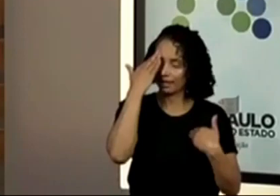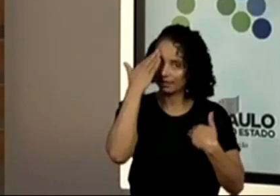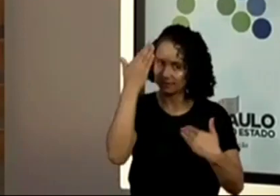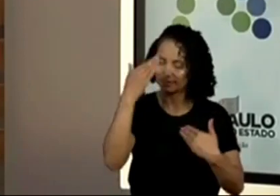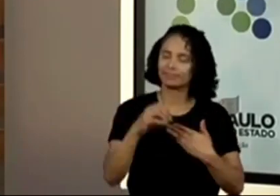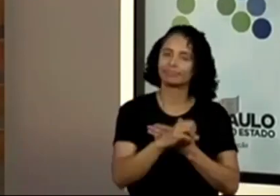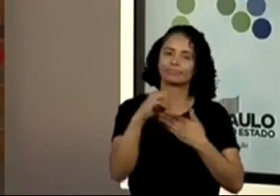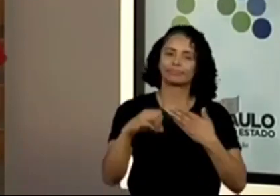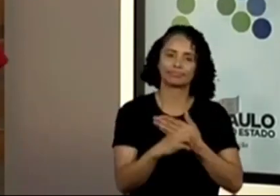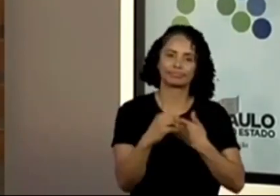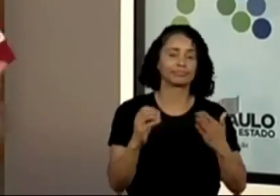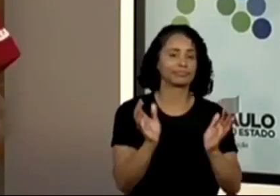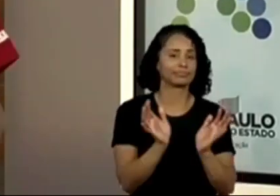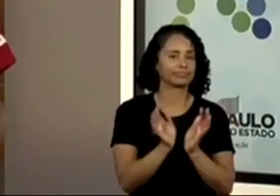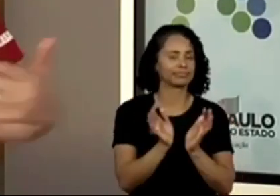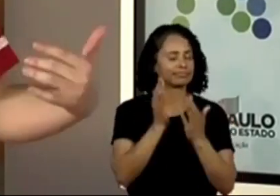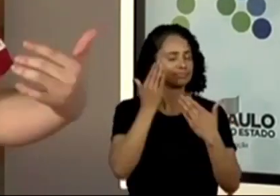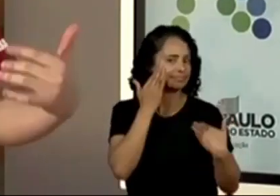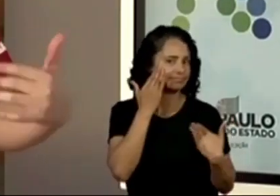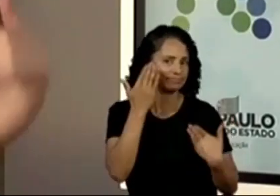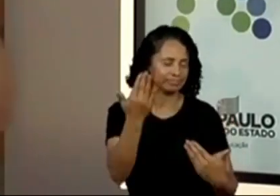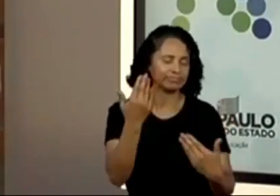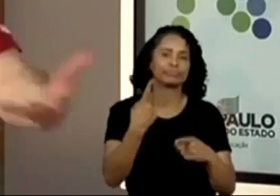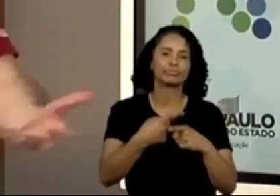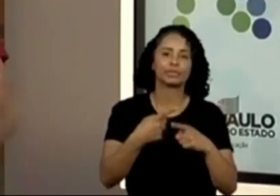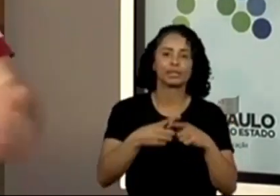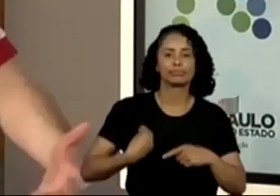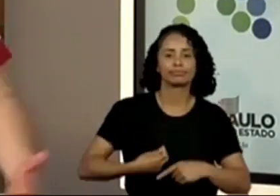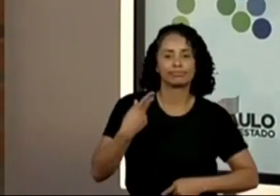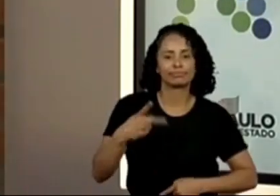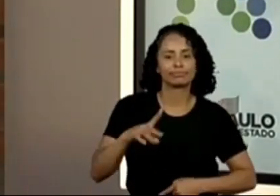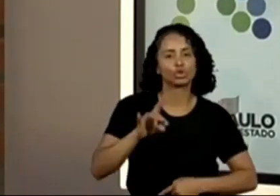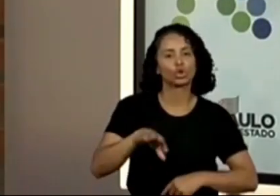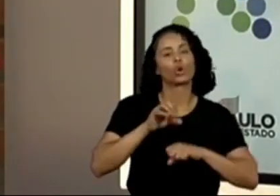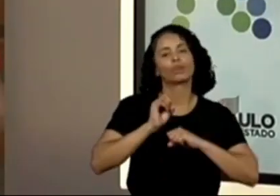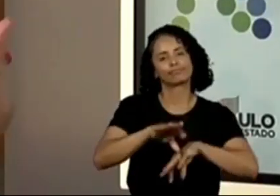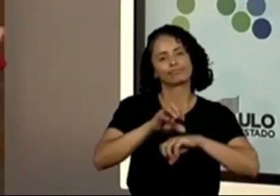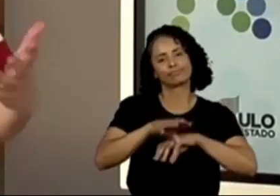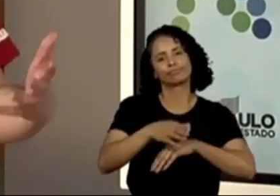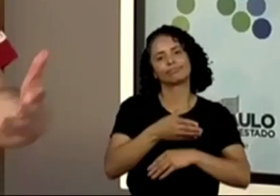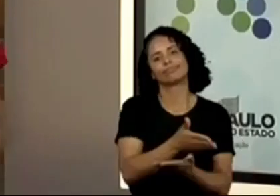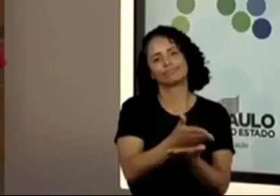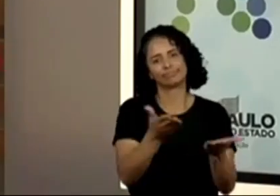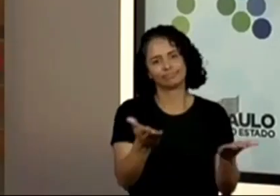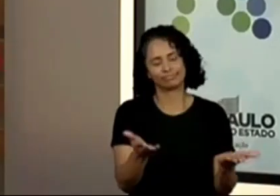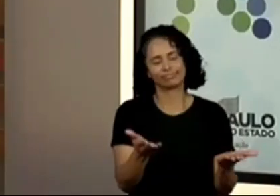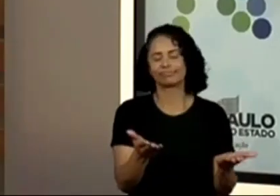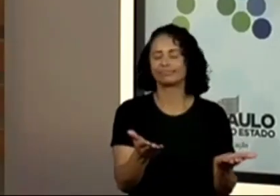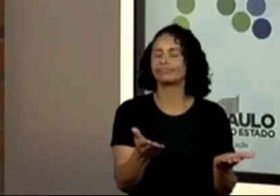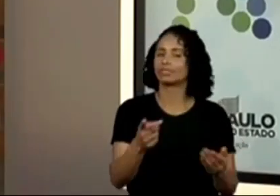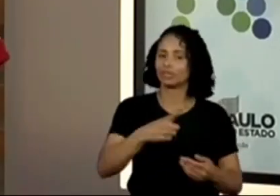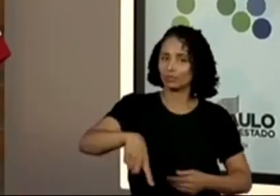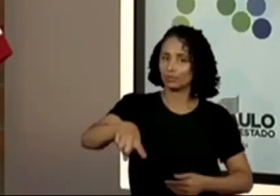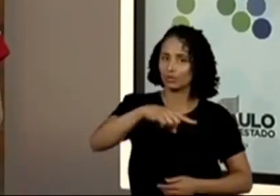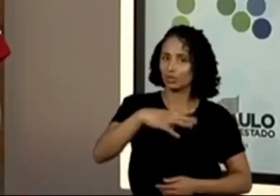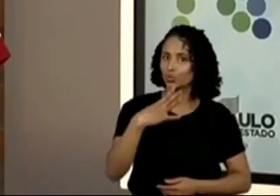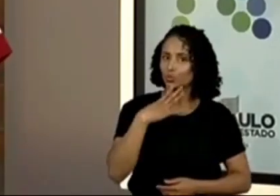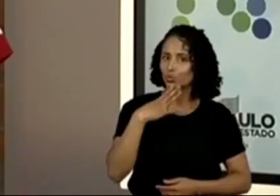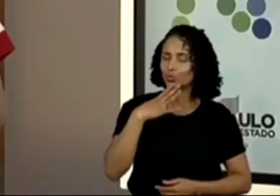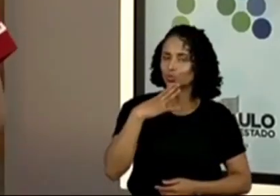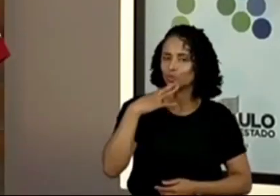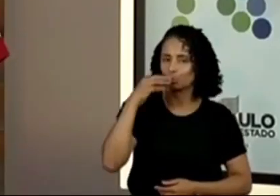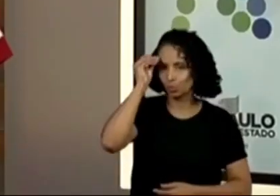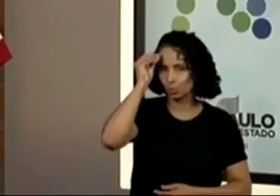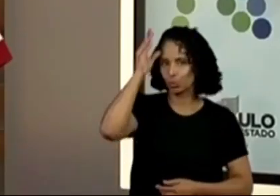de Mídias, porque nós estamos aqui só para entregar uma aula aí para vocês, porque quem faz, quem mostra conhecimento e quem desenvolve